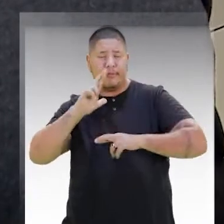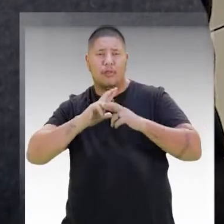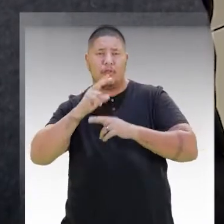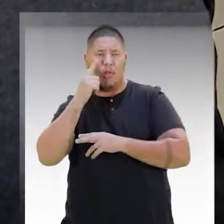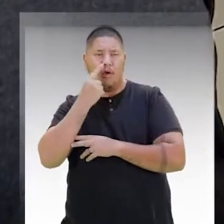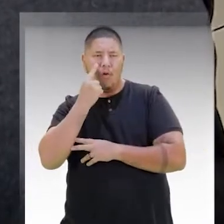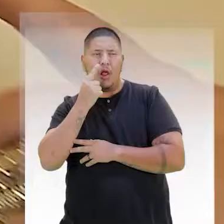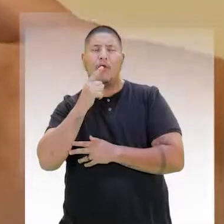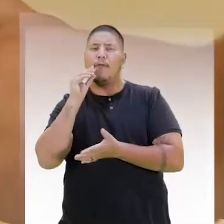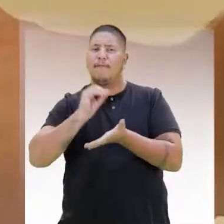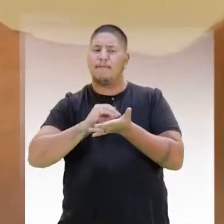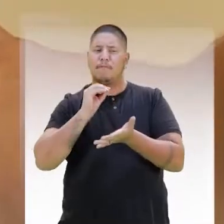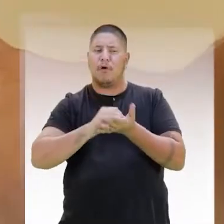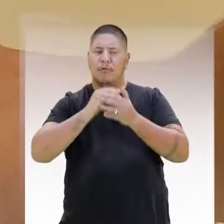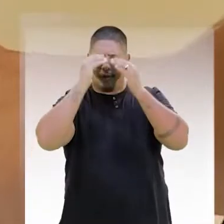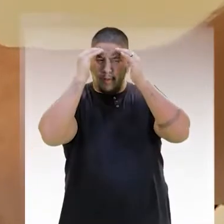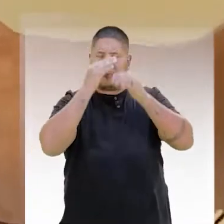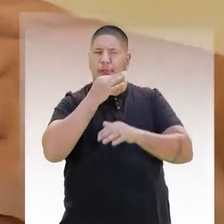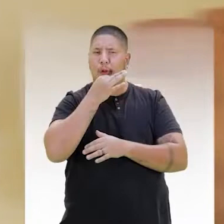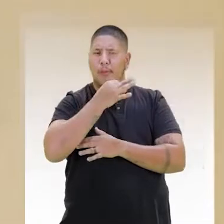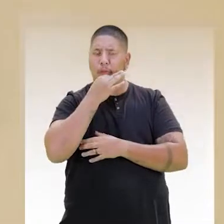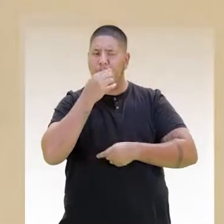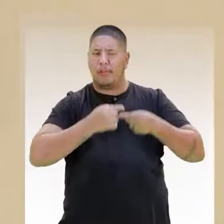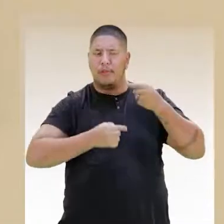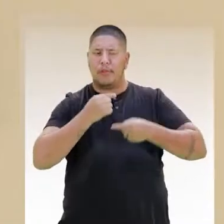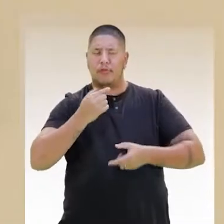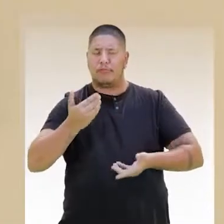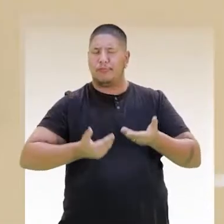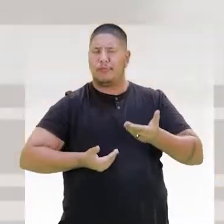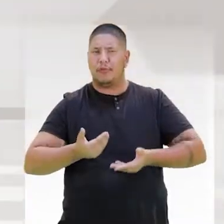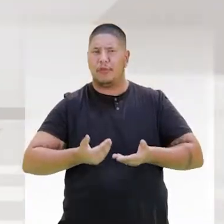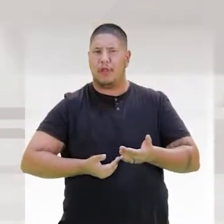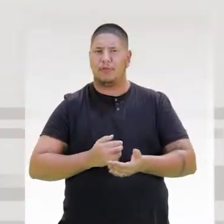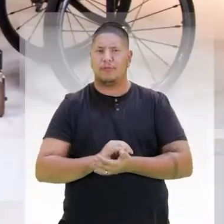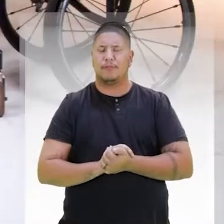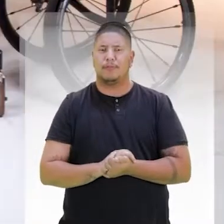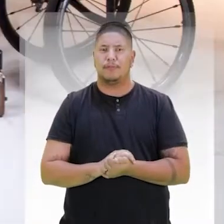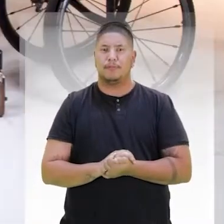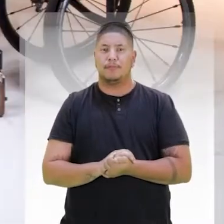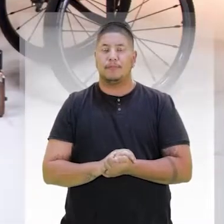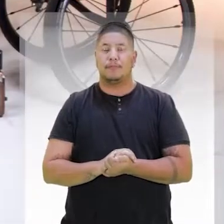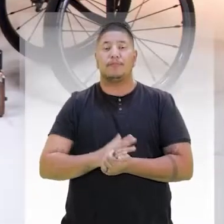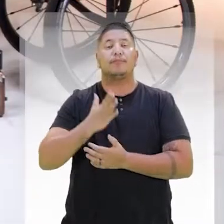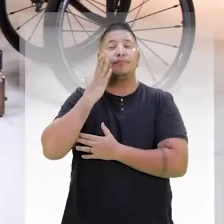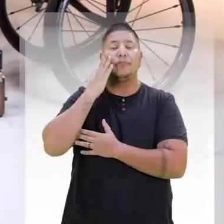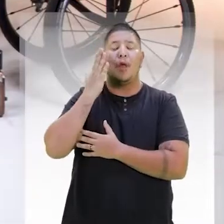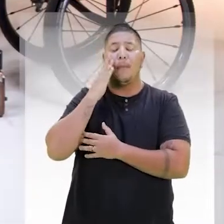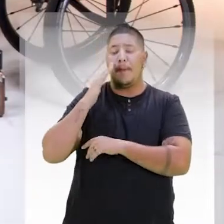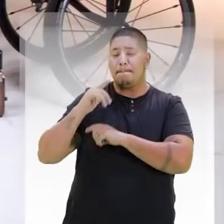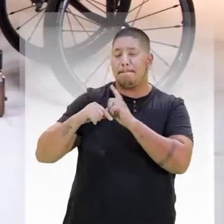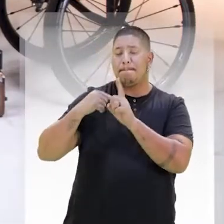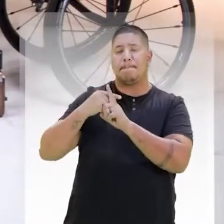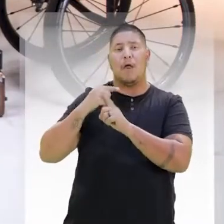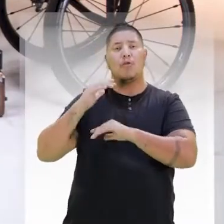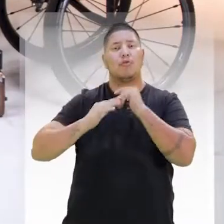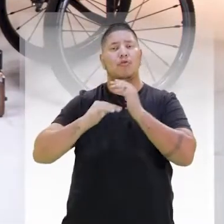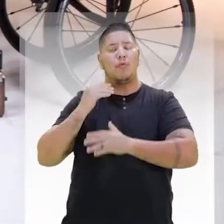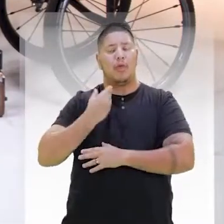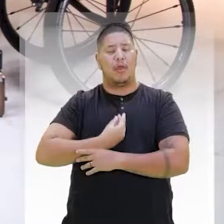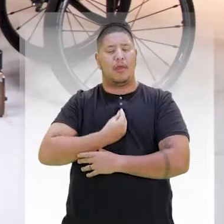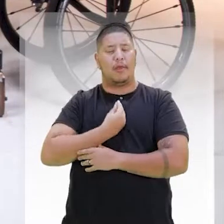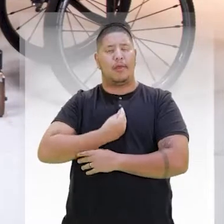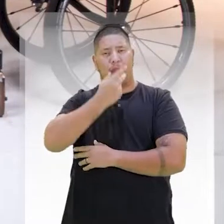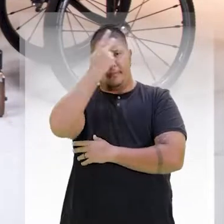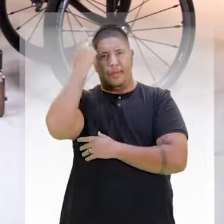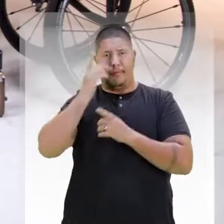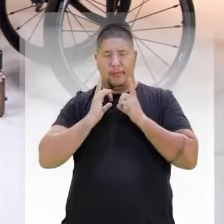não respeitam o posicionamento político de seus funcionários. Para sabermos um pouco mais sobre a realidade das pessoas